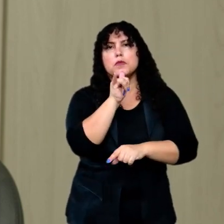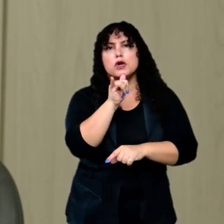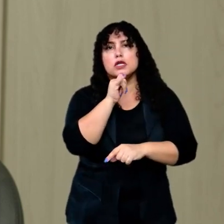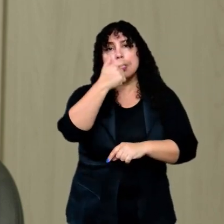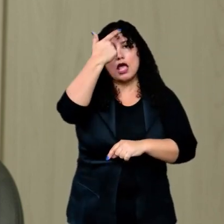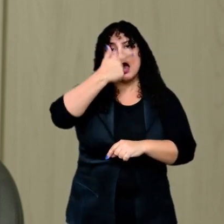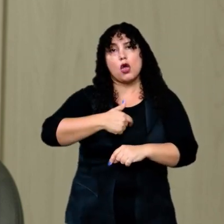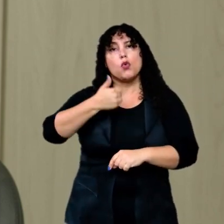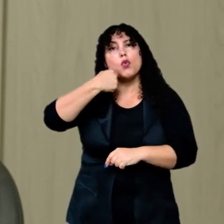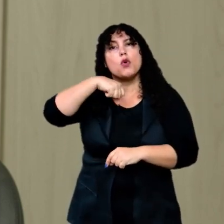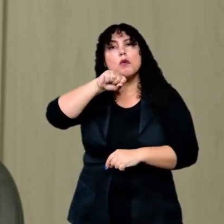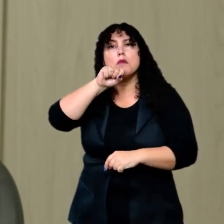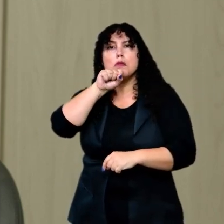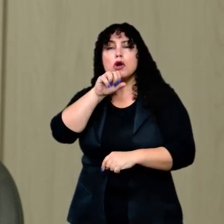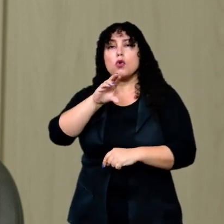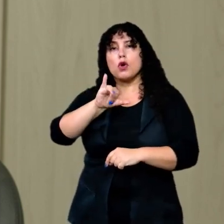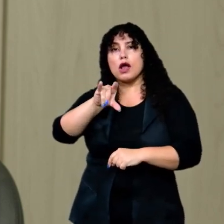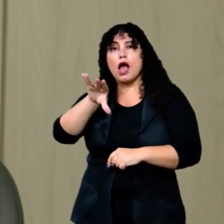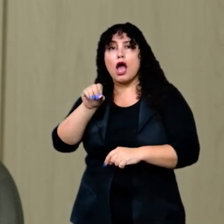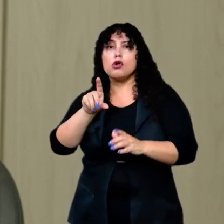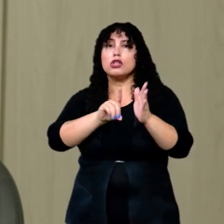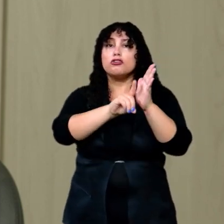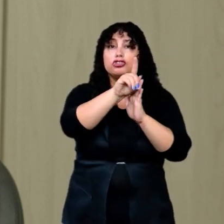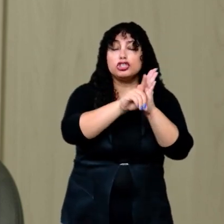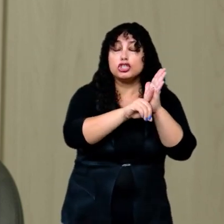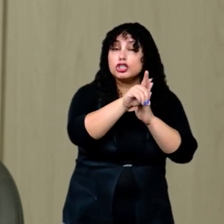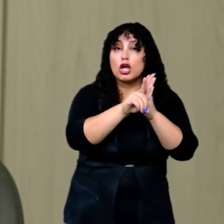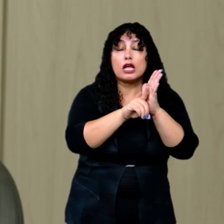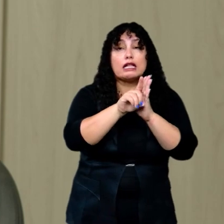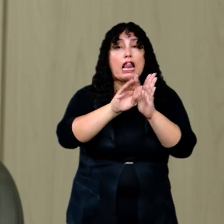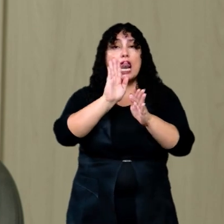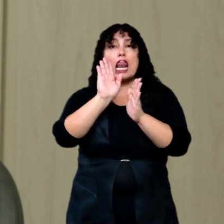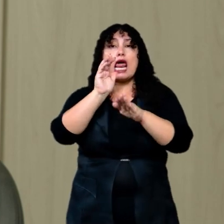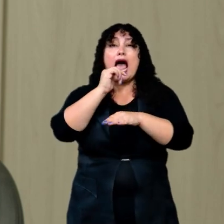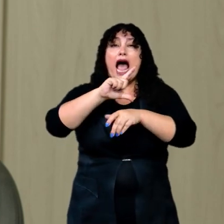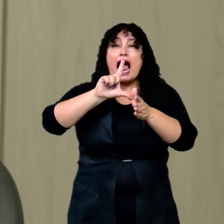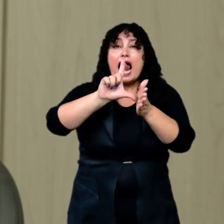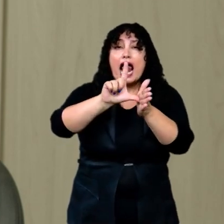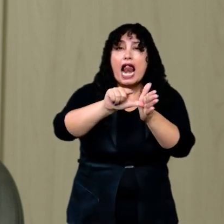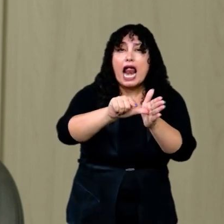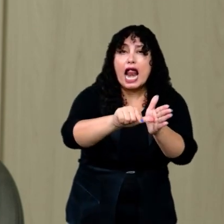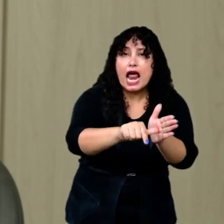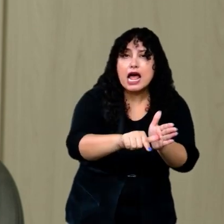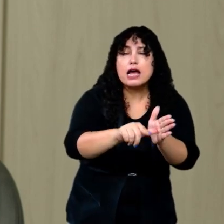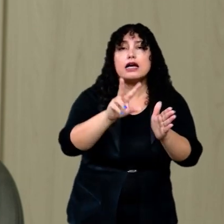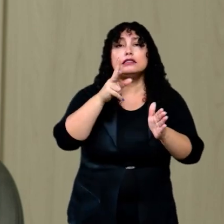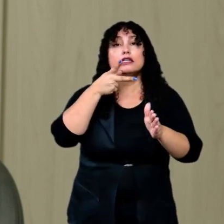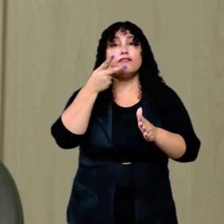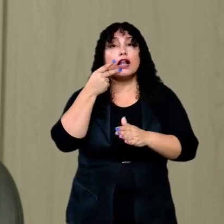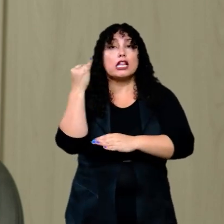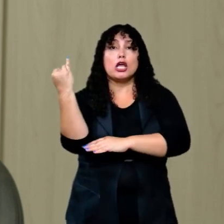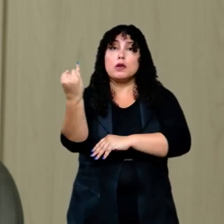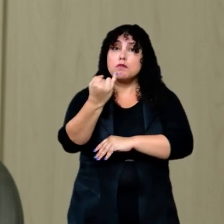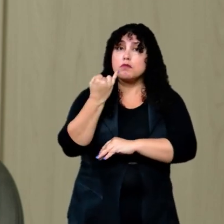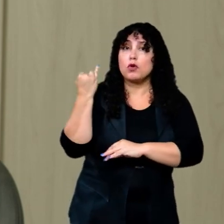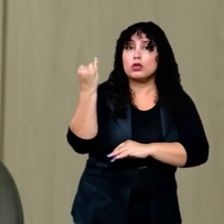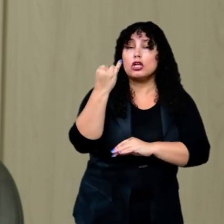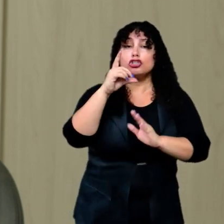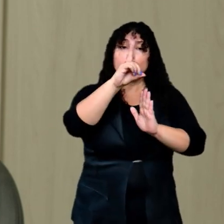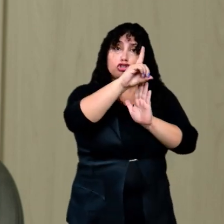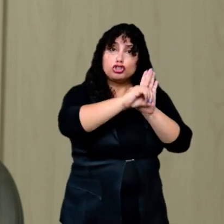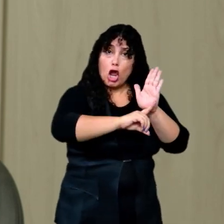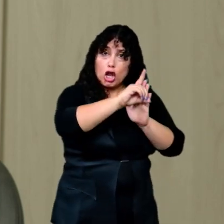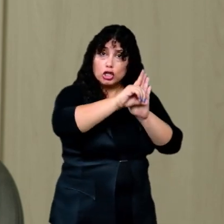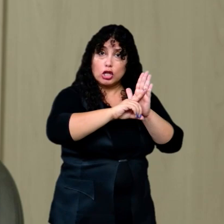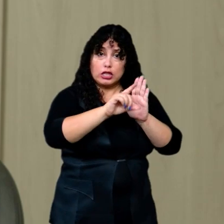como mãe, o Caio teve um diagnóstico extremamente tardio, né? A gente fala da importância de ter o diagnóstico, a gente